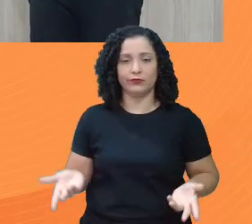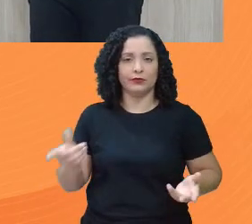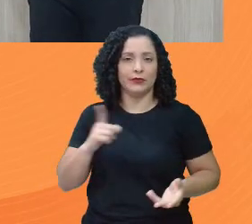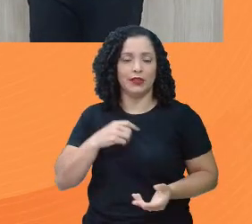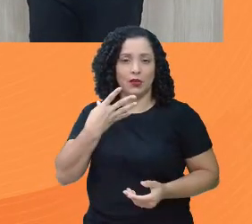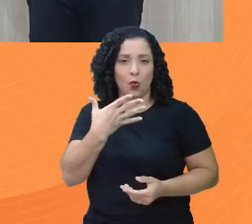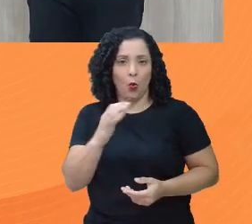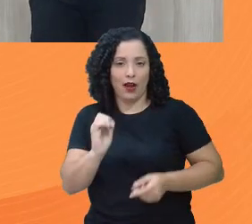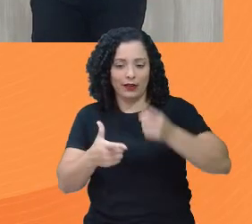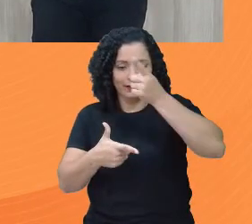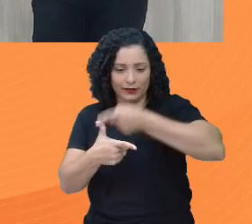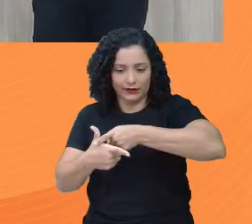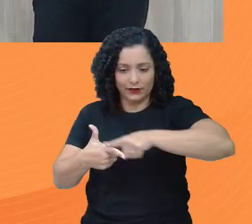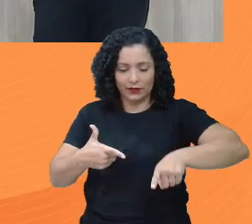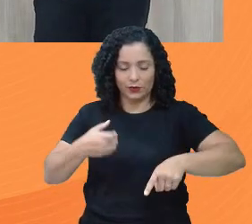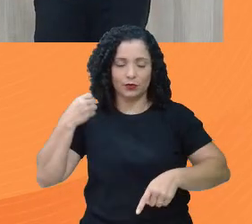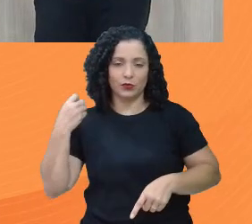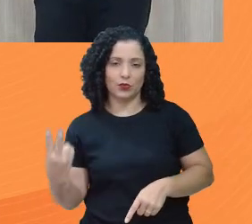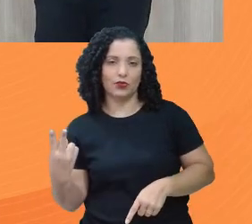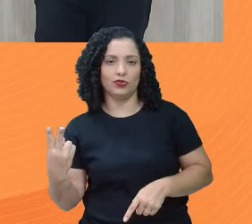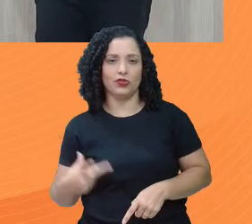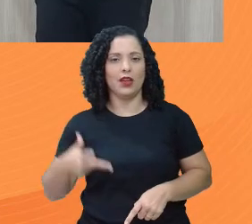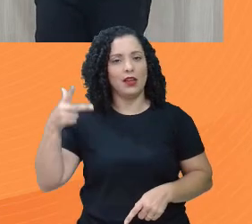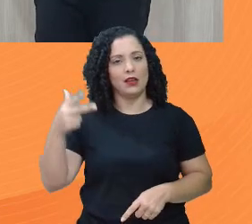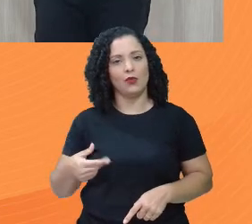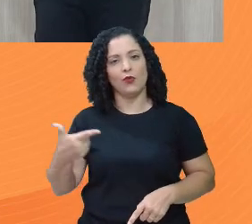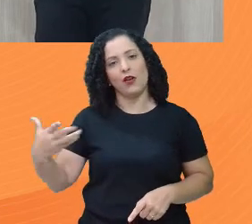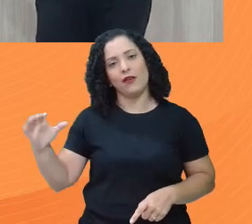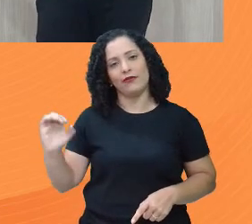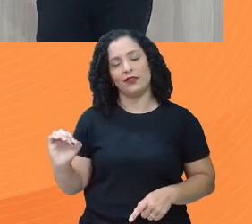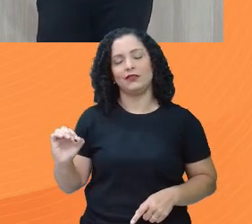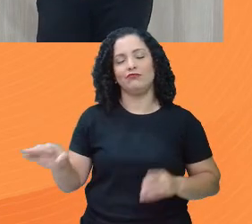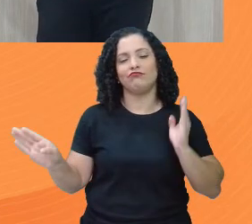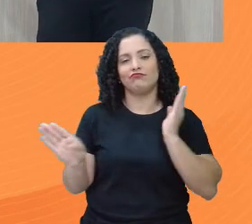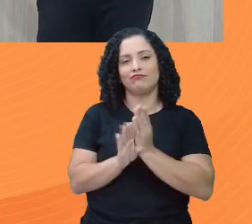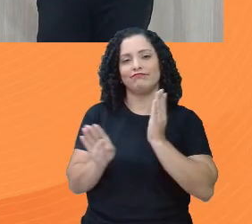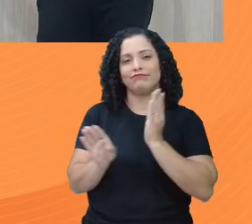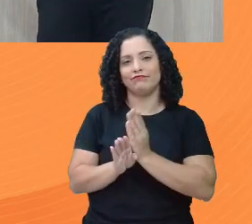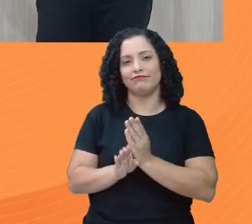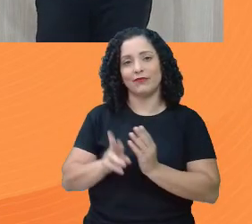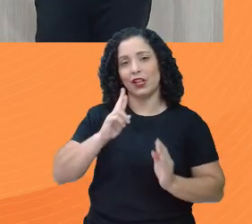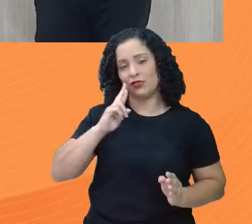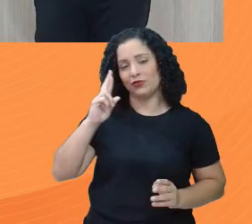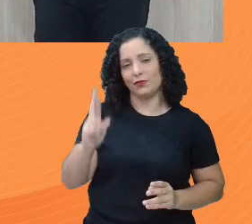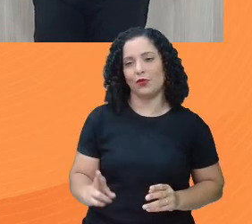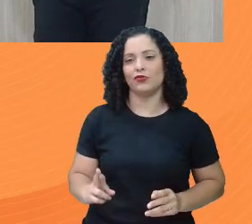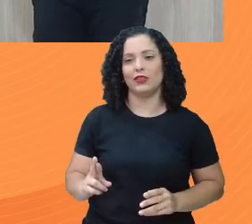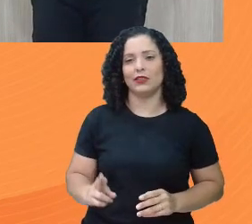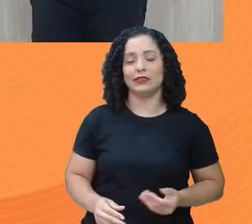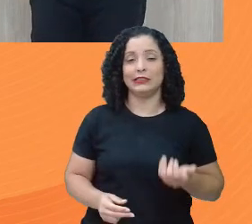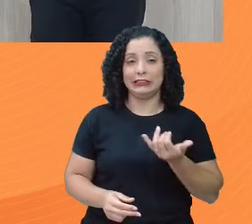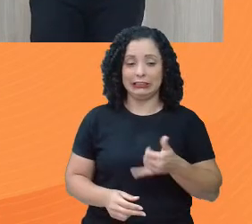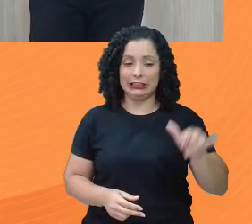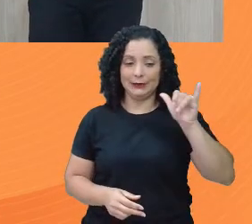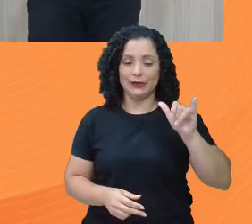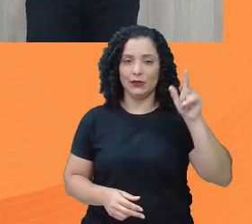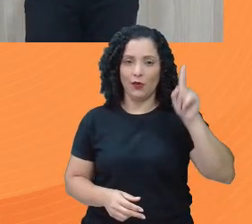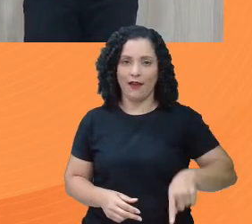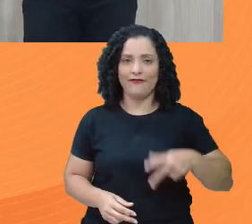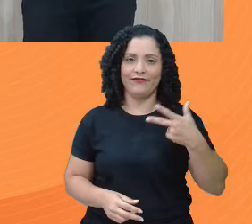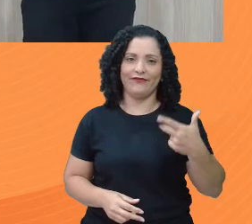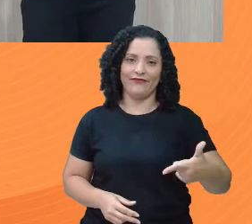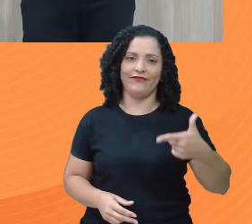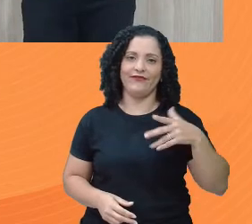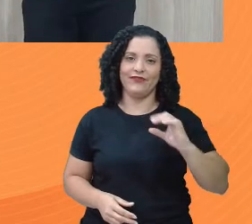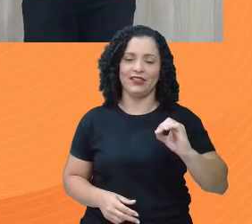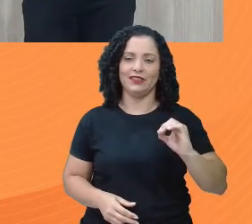dividido por 2, que é igual a 20. Então, descobrimos aí o valor de y. E aí, Pedro, para